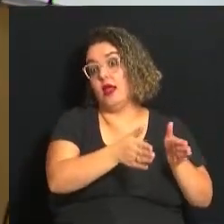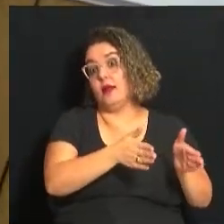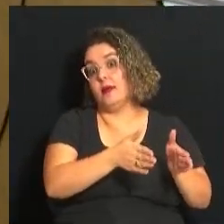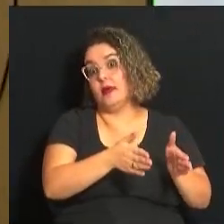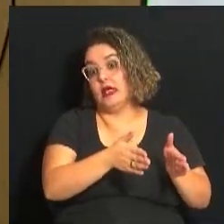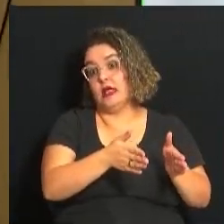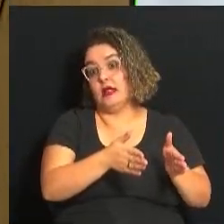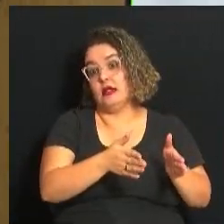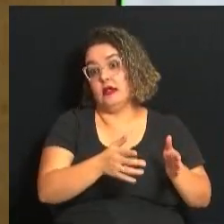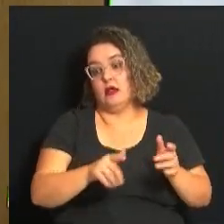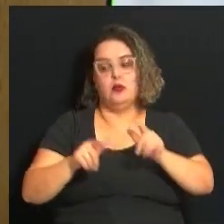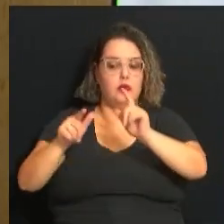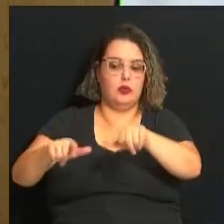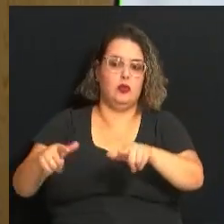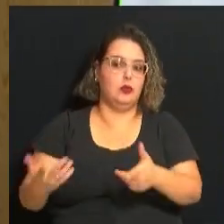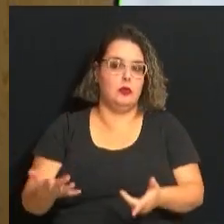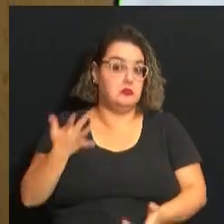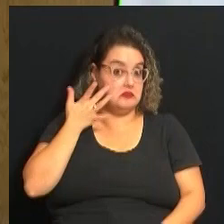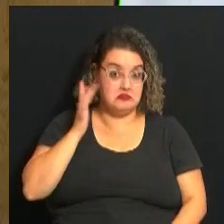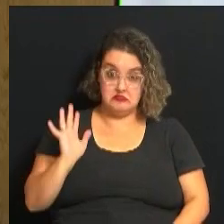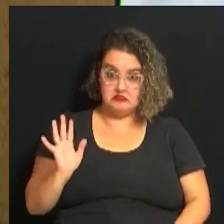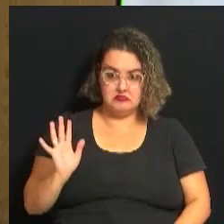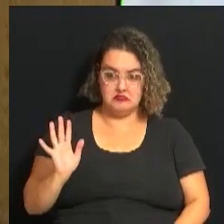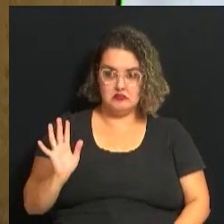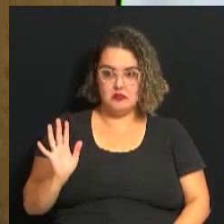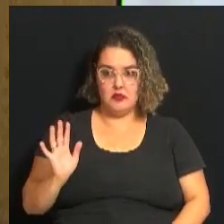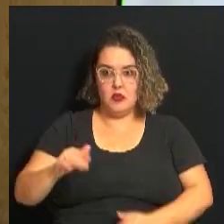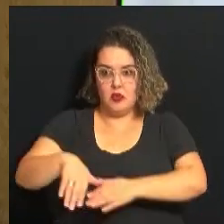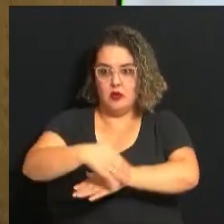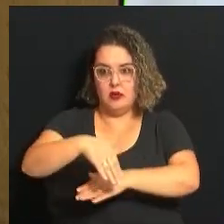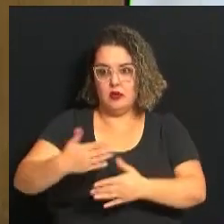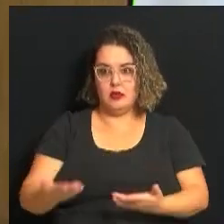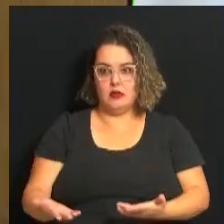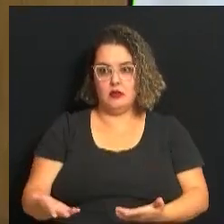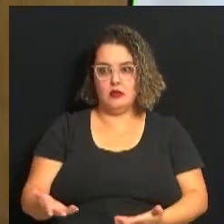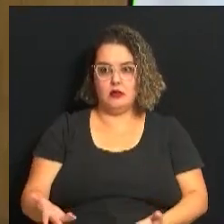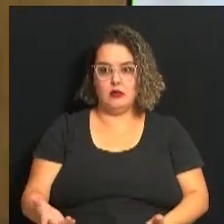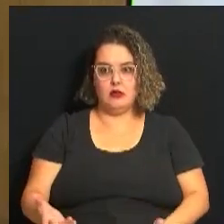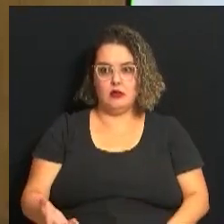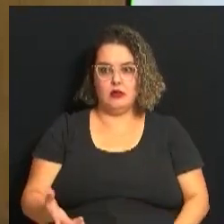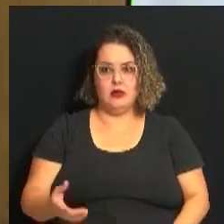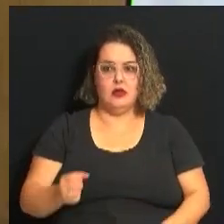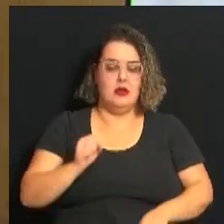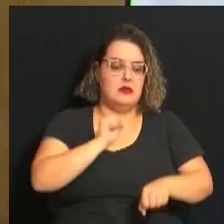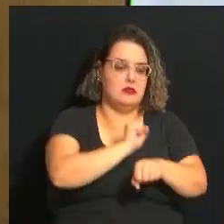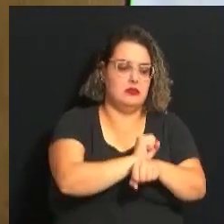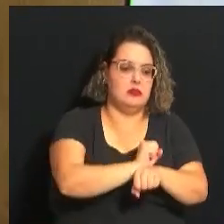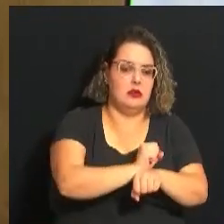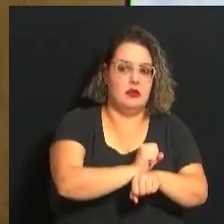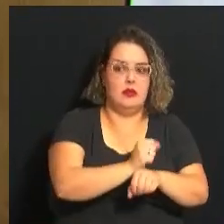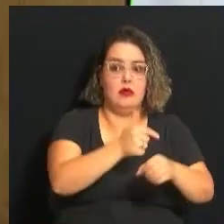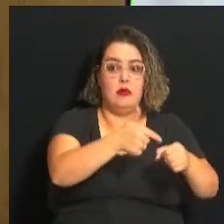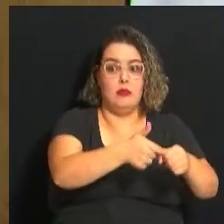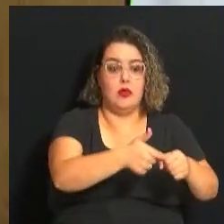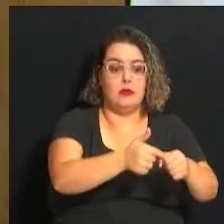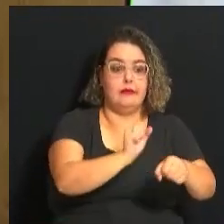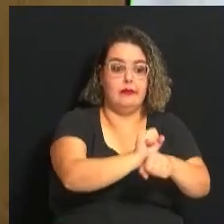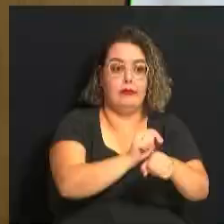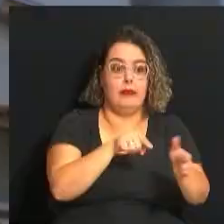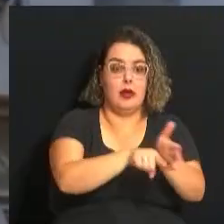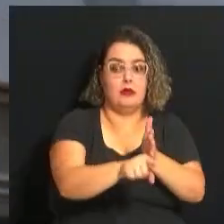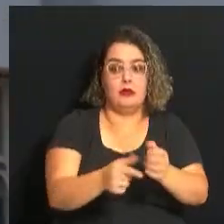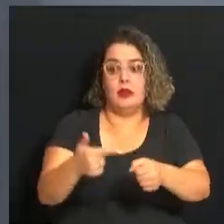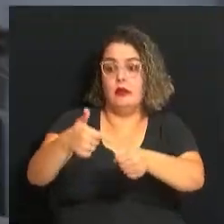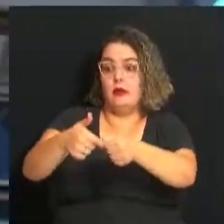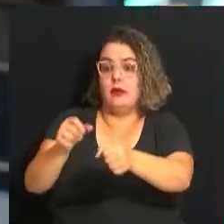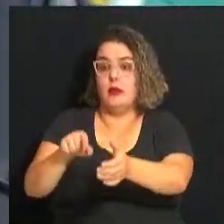para algum lugar que não sabia, né, o endereço. Puxa vida, aí você ia parando de posto em posto de combustível. Aonde